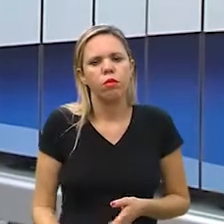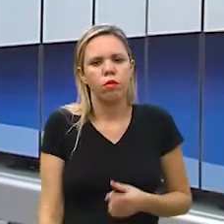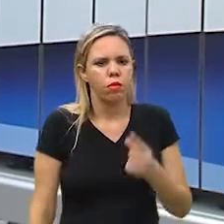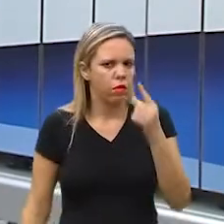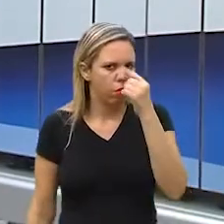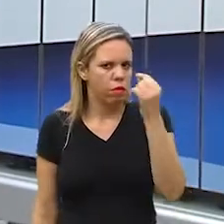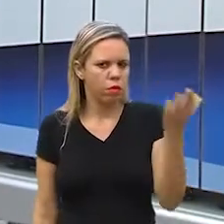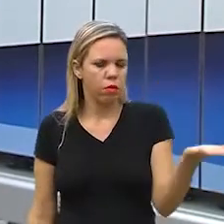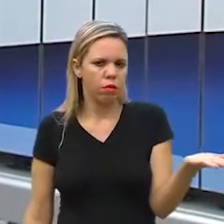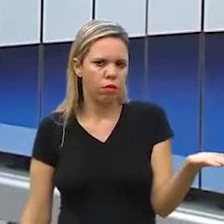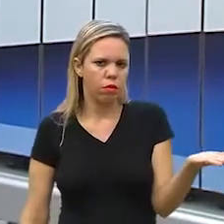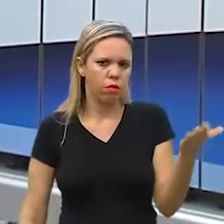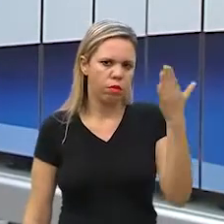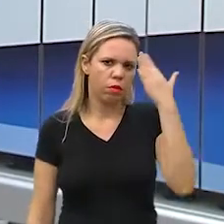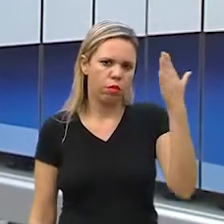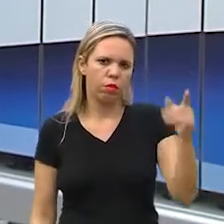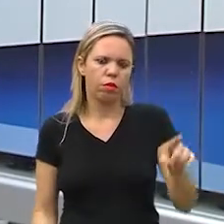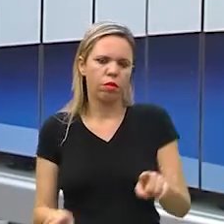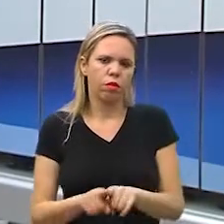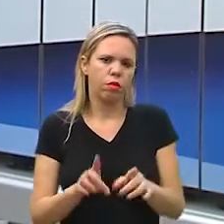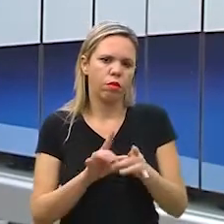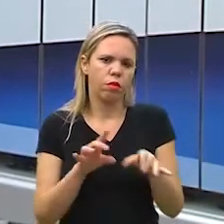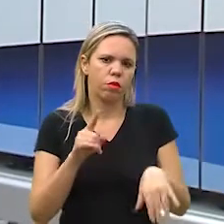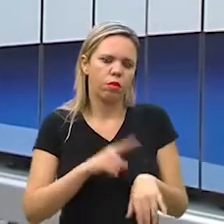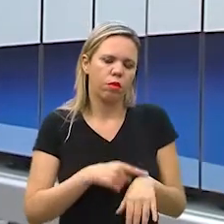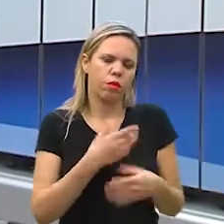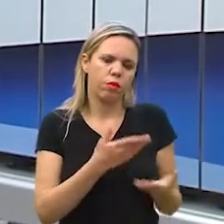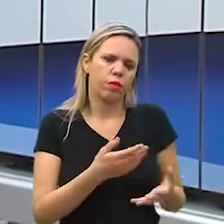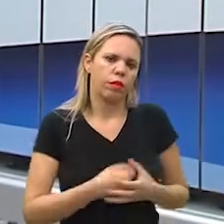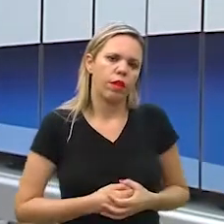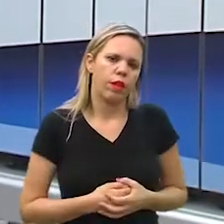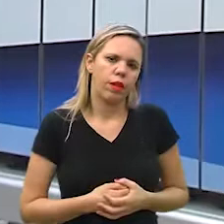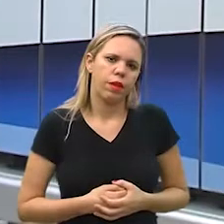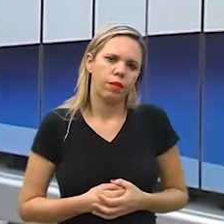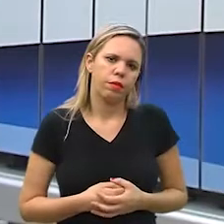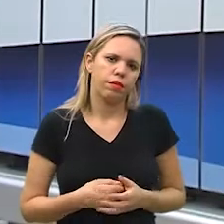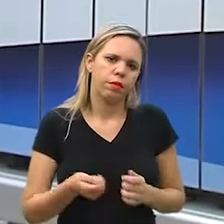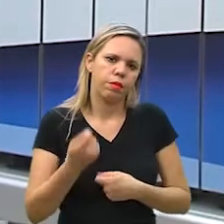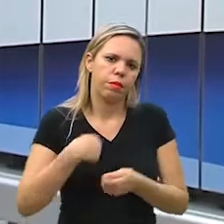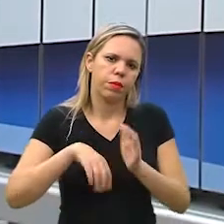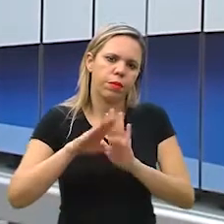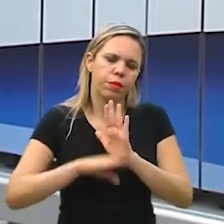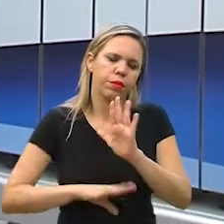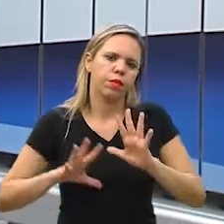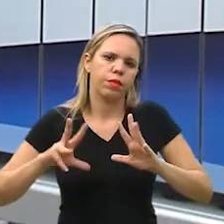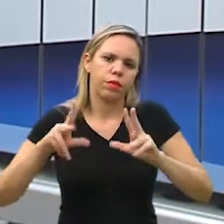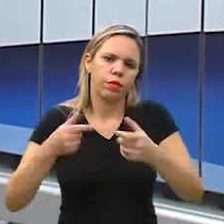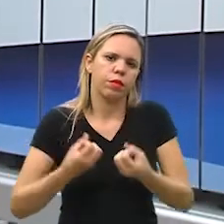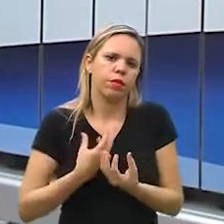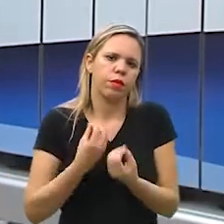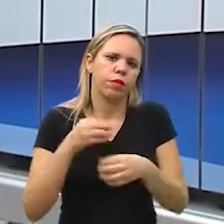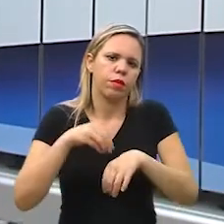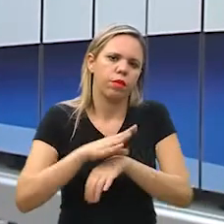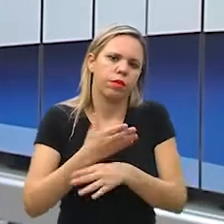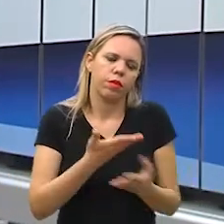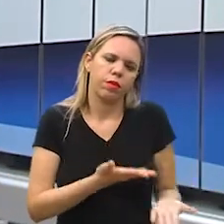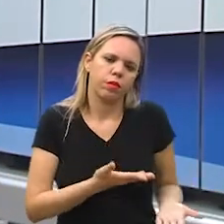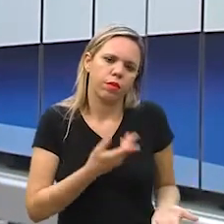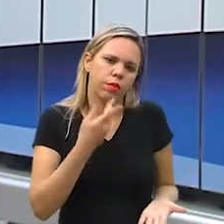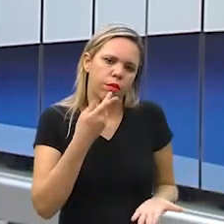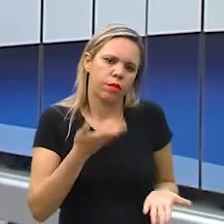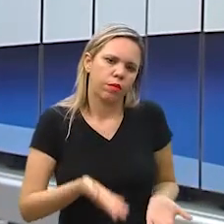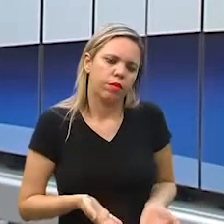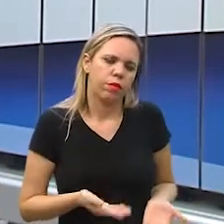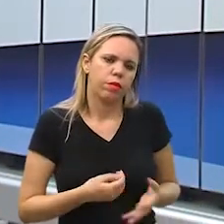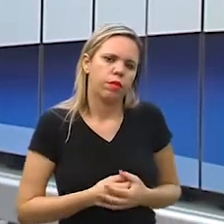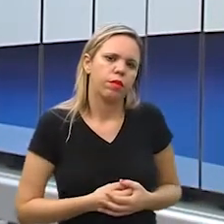Arnaldo Salvetti, agradeço também a disponibilidade do seu tempo com questão de ordem, por todas as informações que você passou aqui